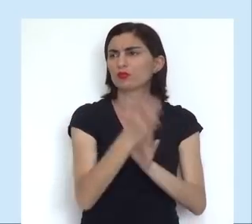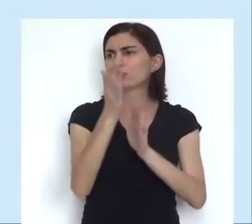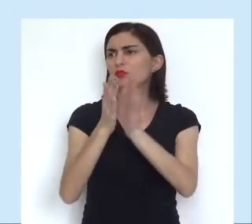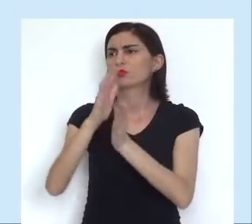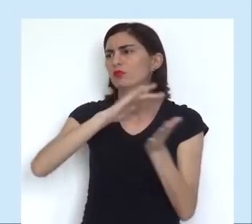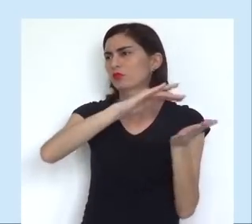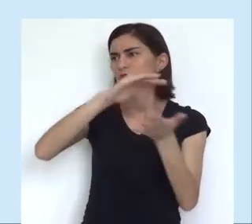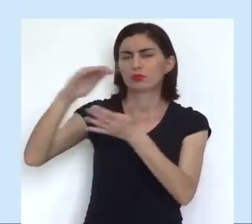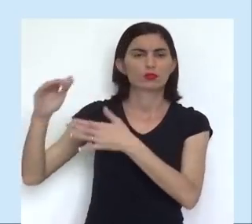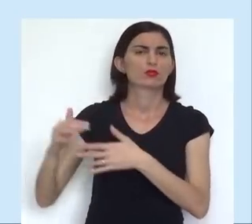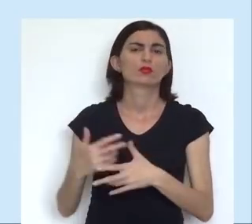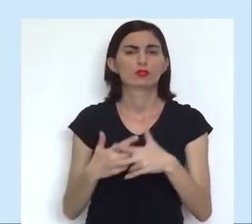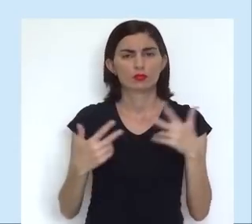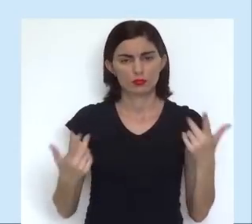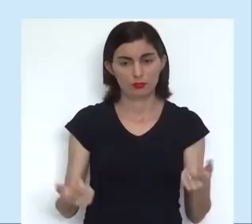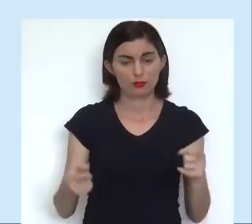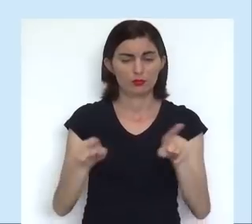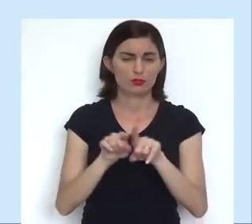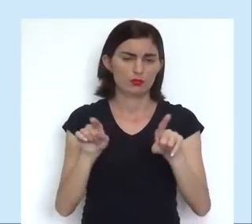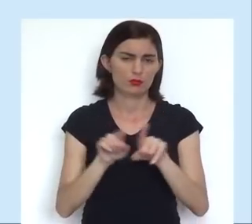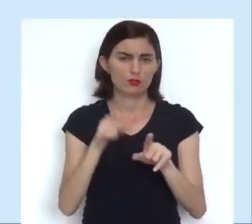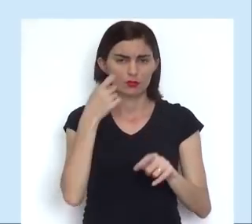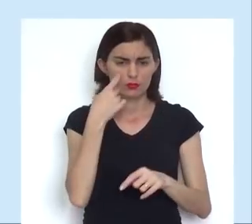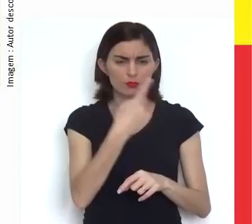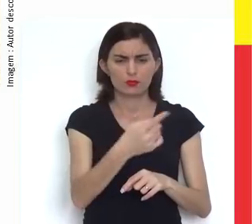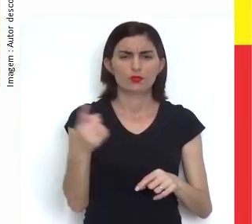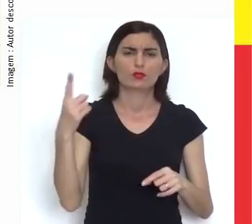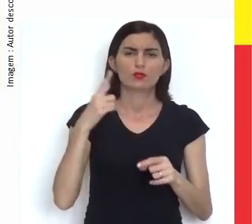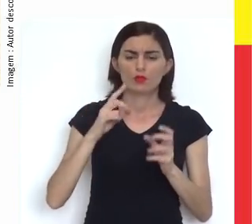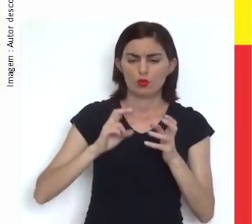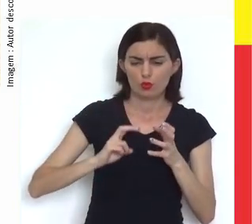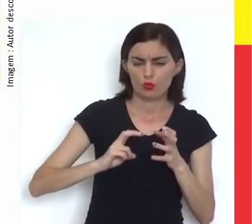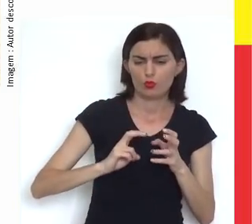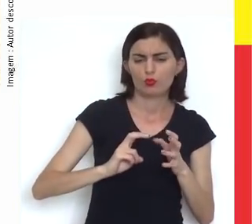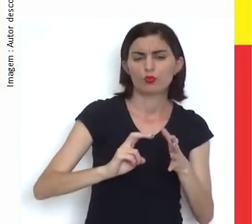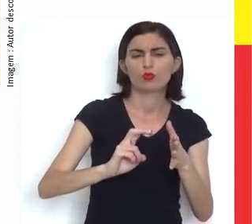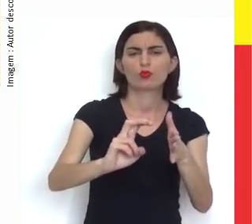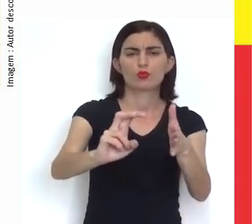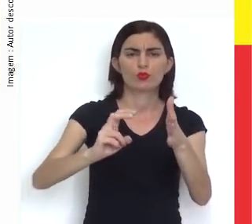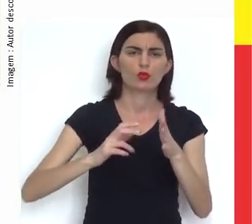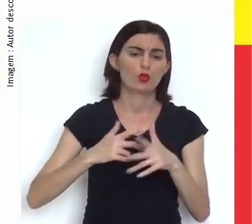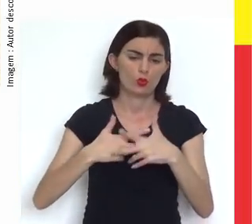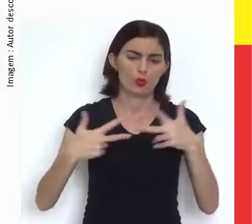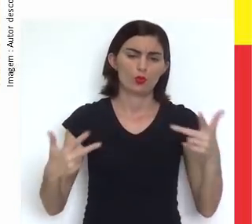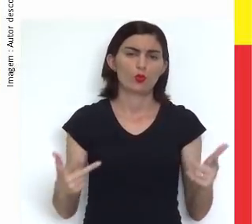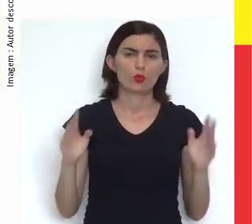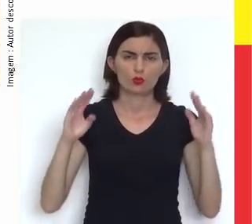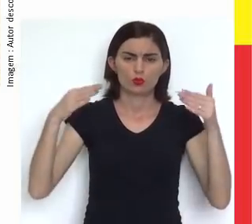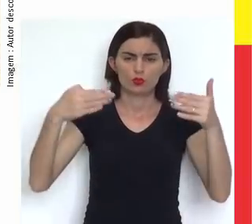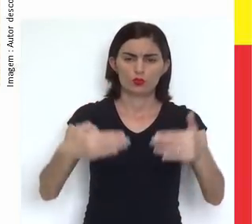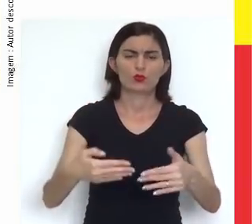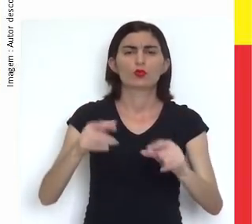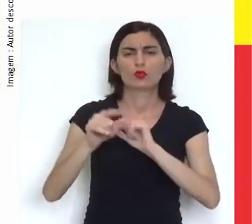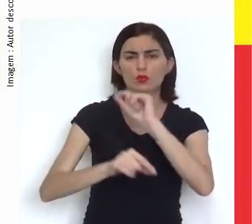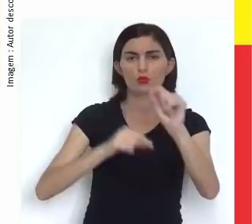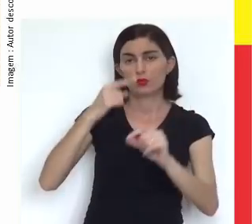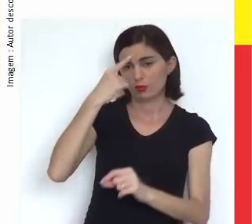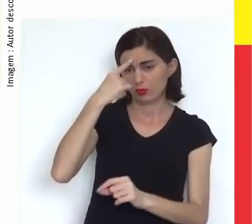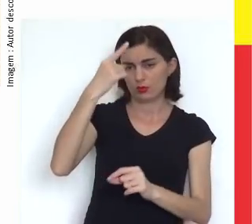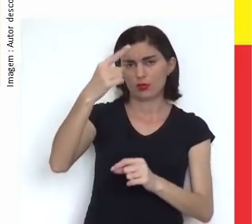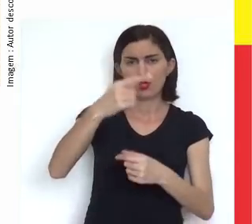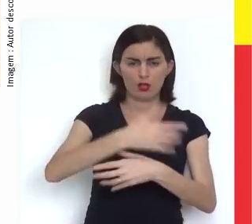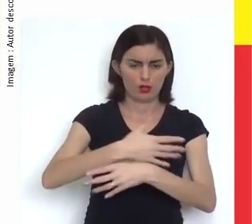das mercadorias, ok? A gente vai ver também, no meio do transporte ferroviário, uma coisa mais voltada para uma